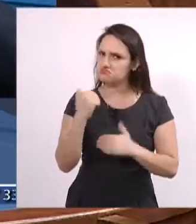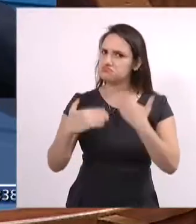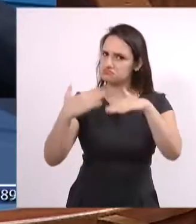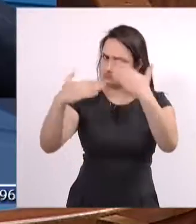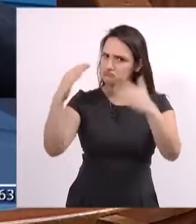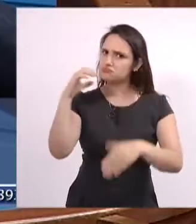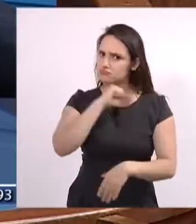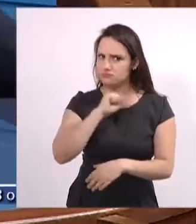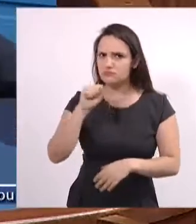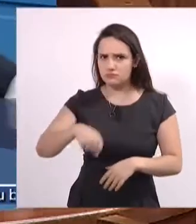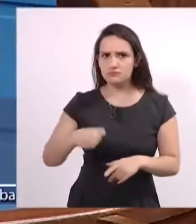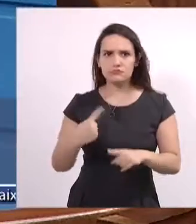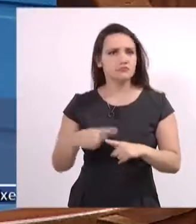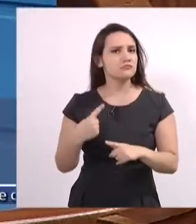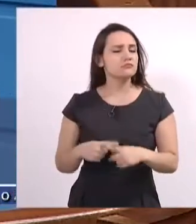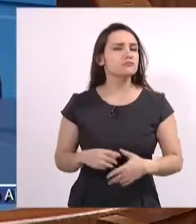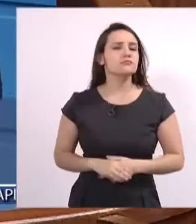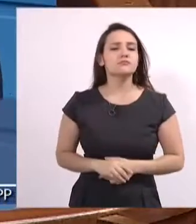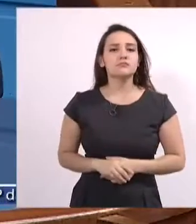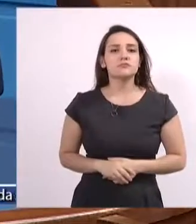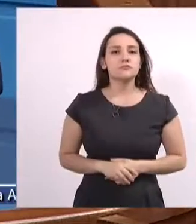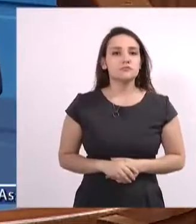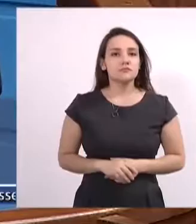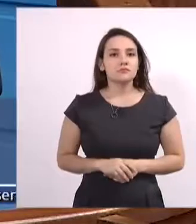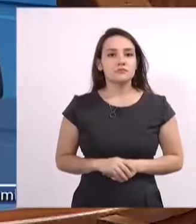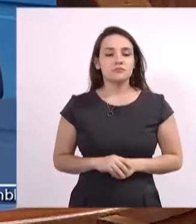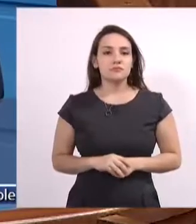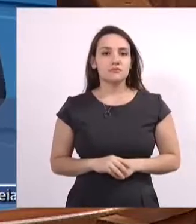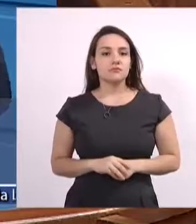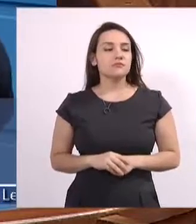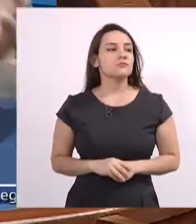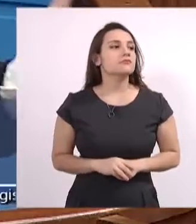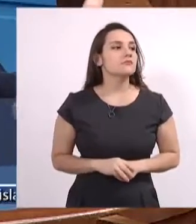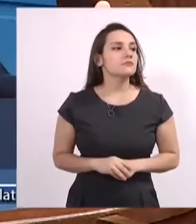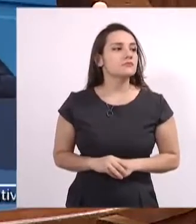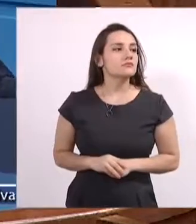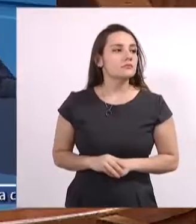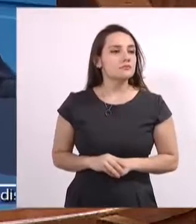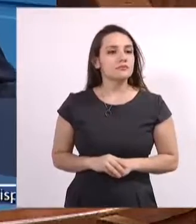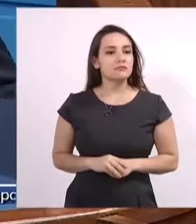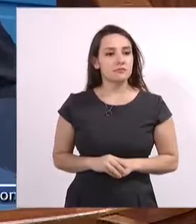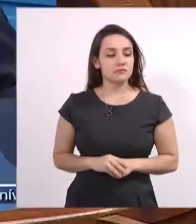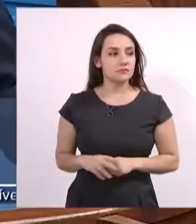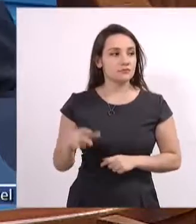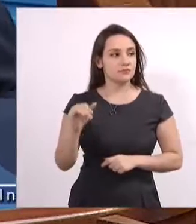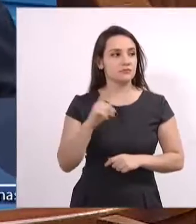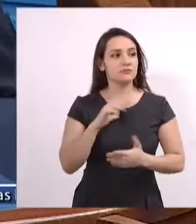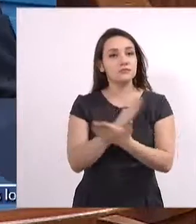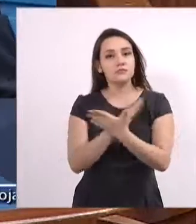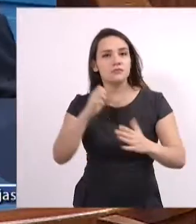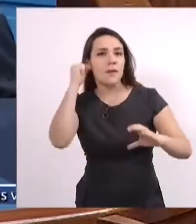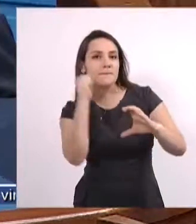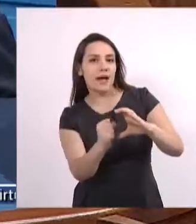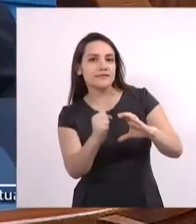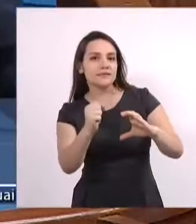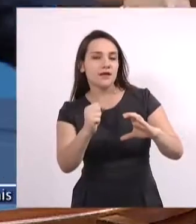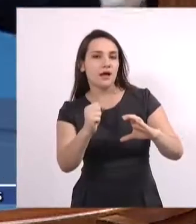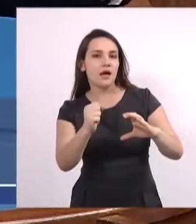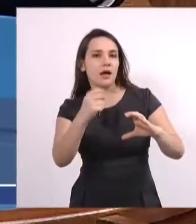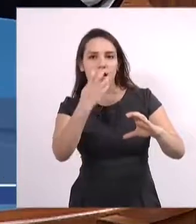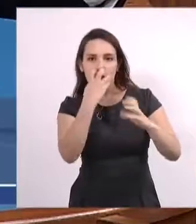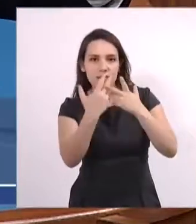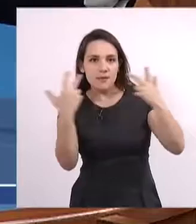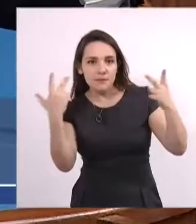Enormes porque vai viabilizar, por exemplo, abatedouros municipais. Em